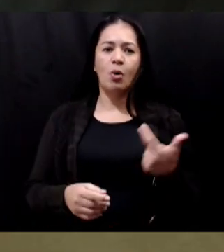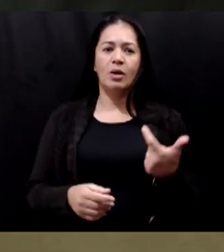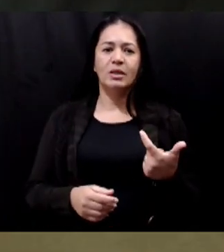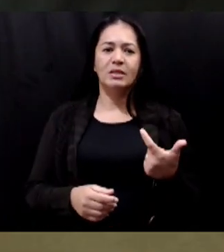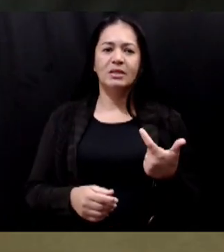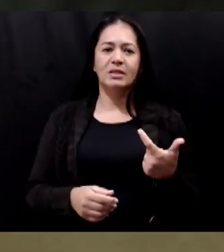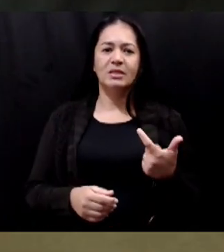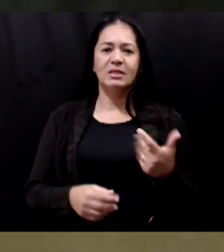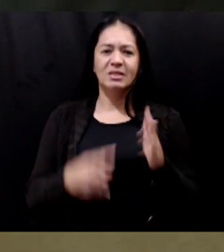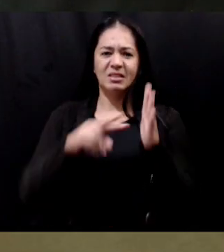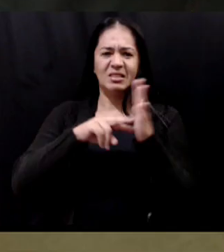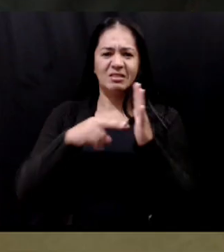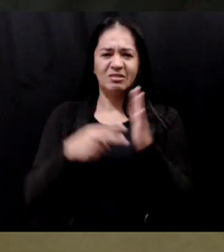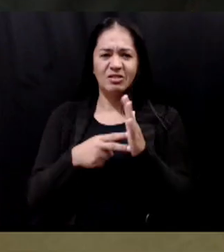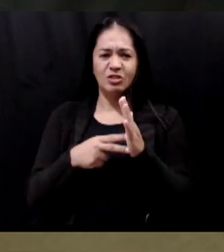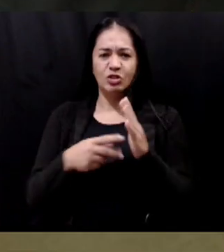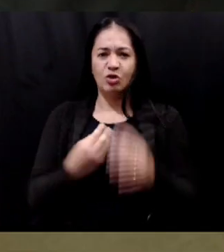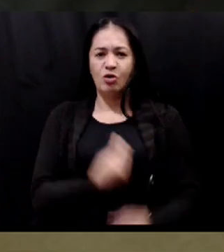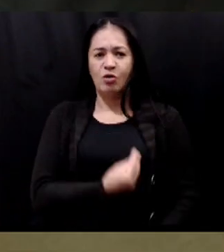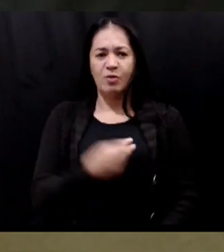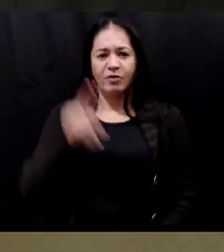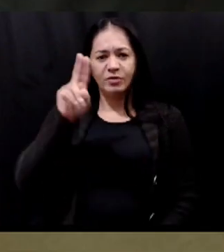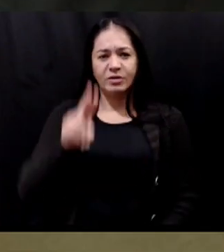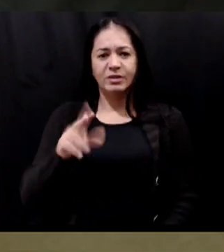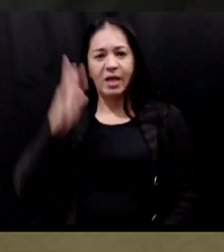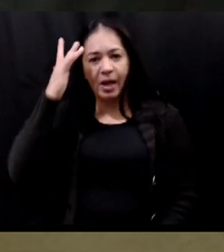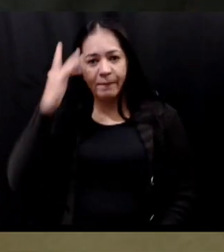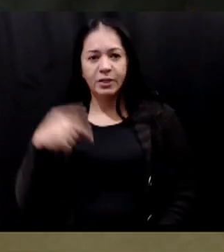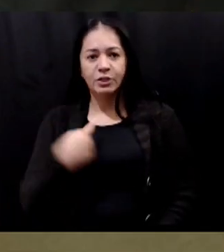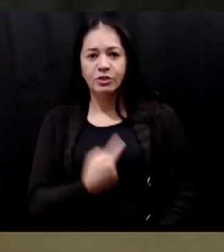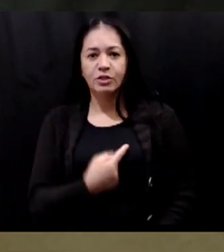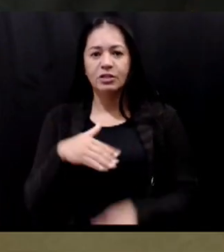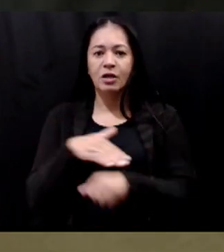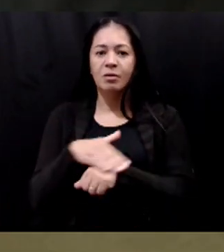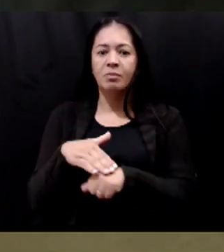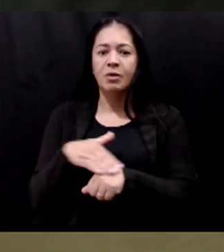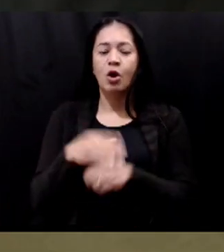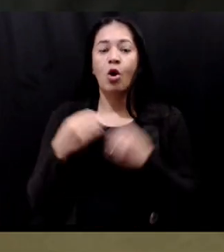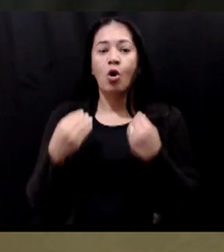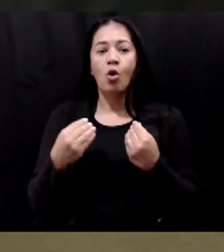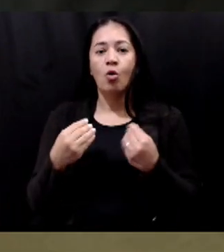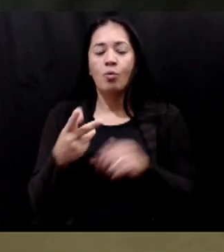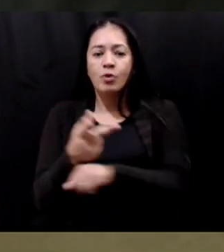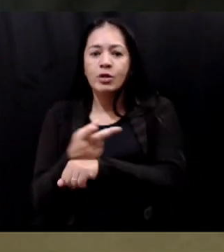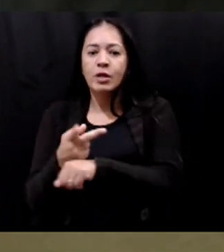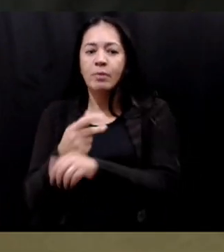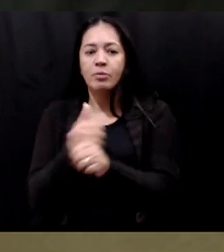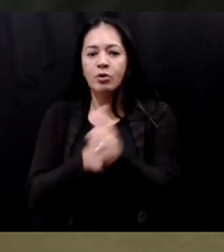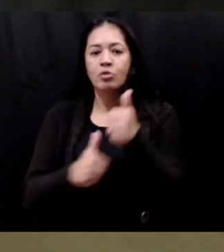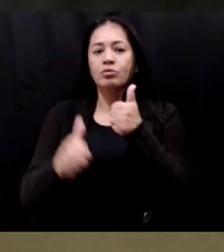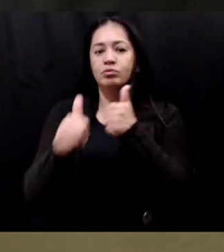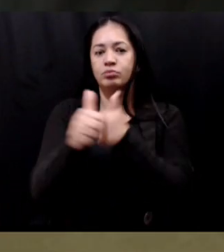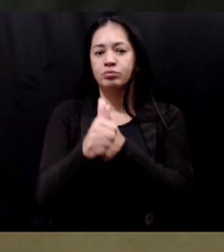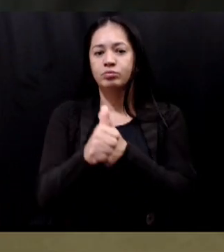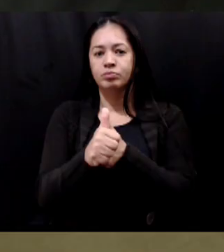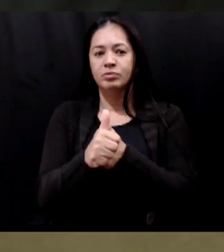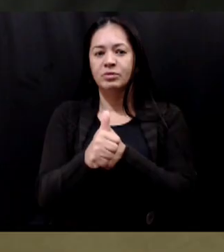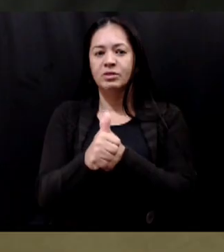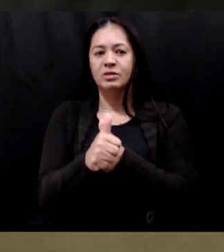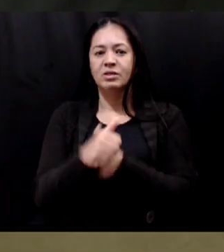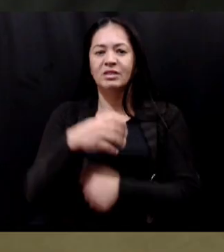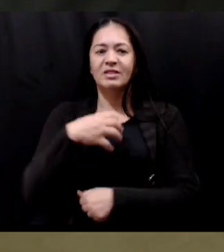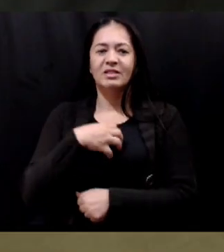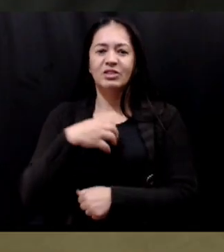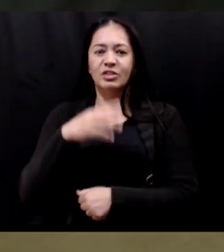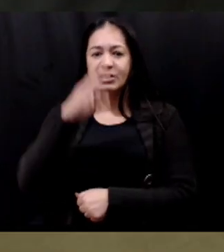No Estúdio Câmara de amanhã, a gente vai debater como a busca por autonomia, a carência de incentivo à cultura acadêmica e a